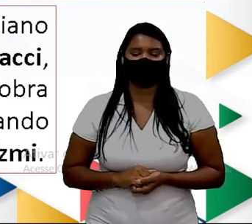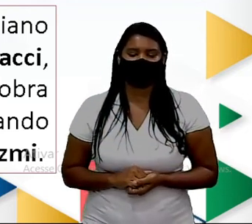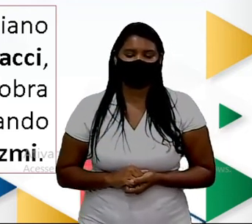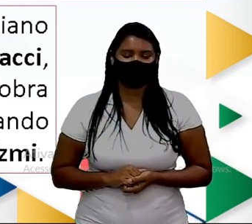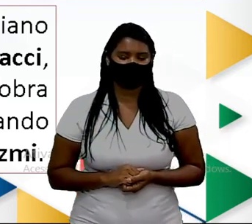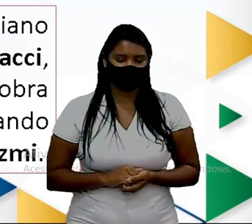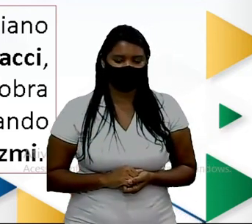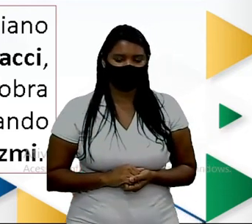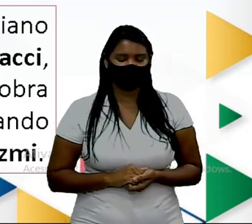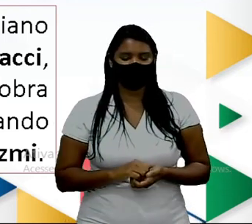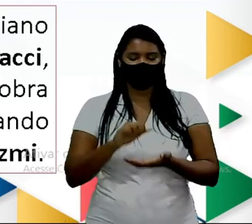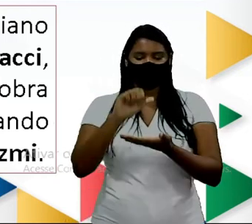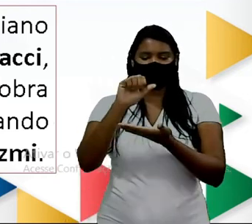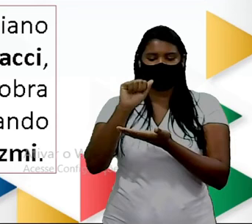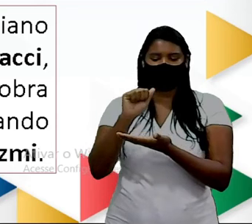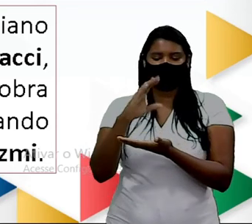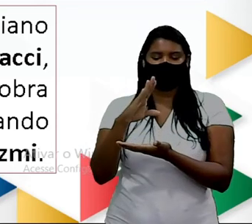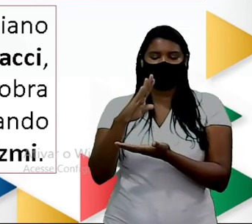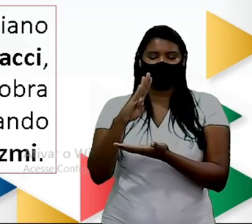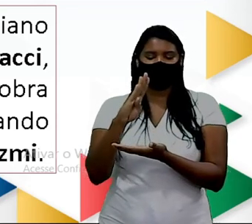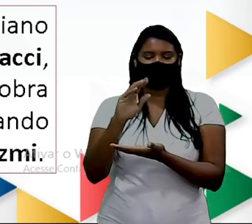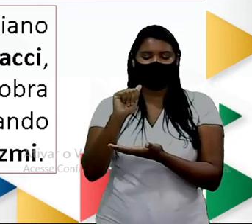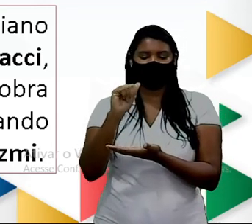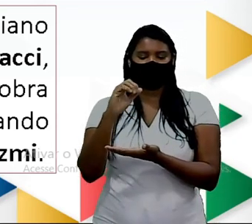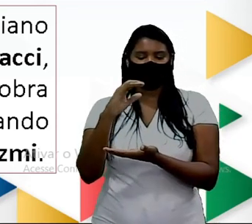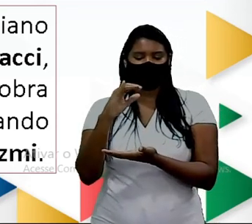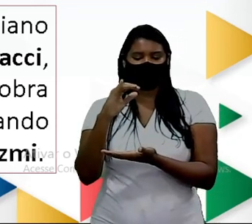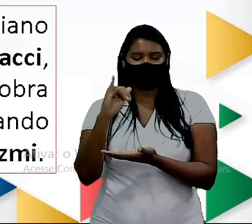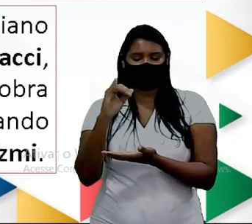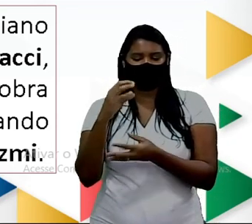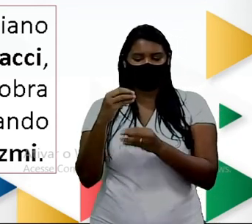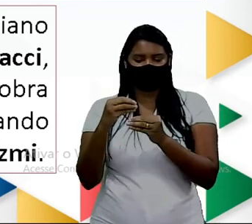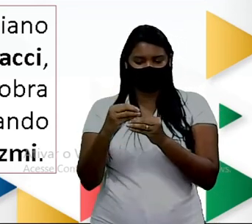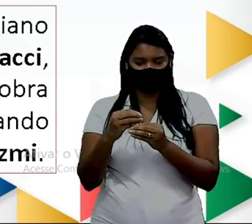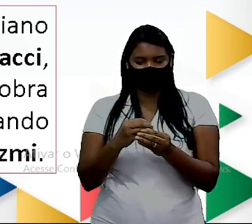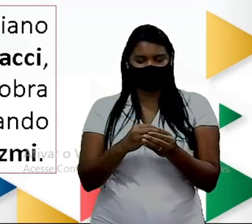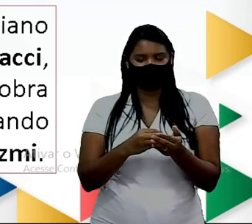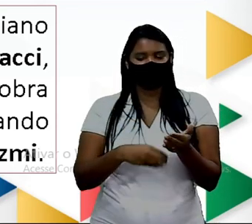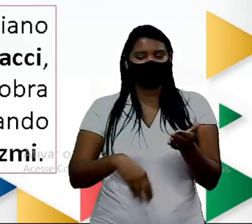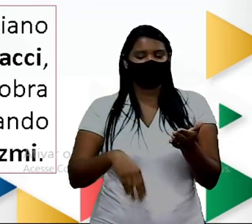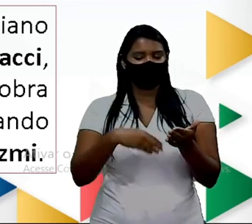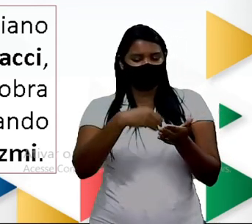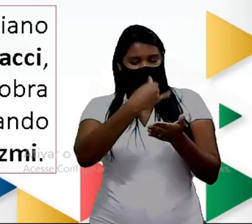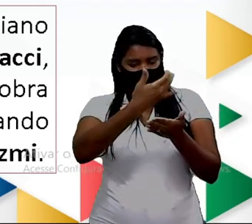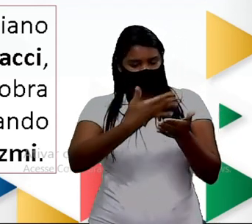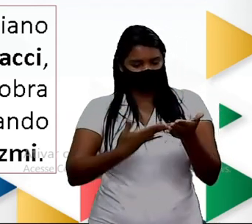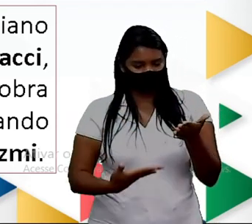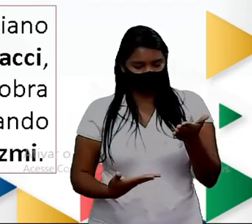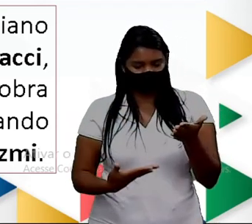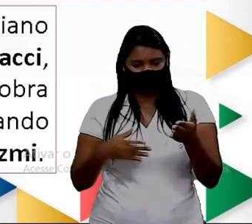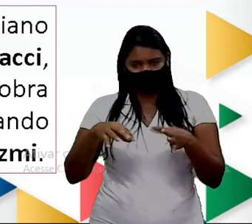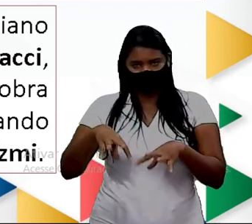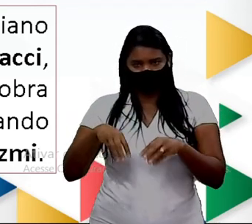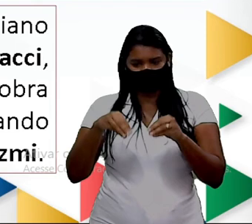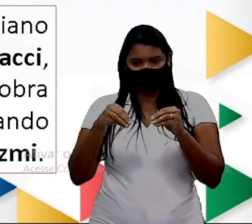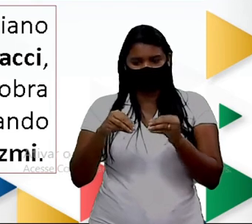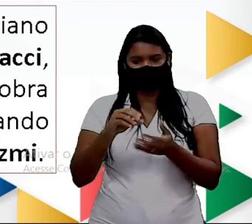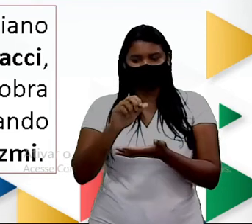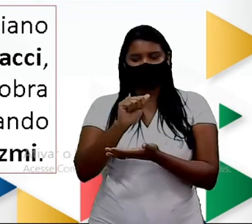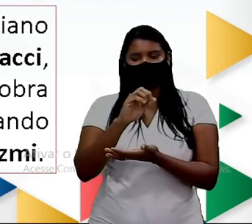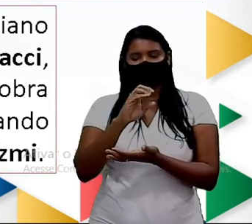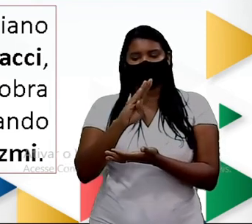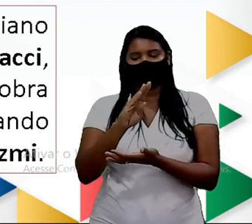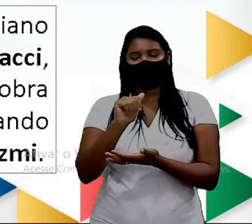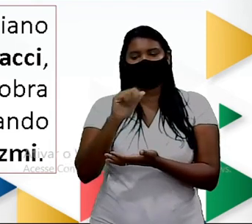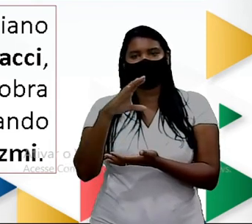seja, ábaco era um instrumento, tá? Para medir, ok? Nas tábuas de areia, que você conhece o ábaco com aquela ferramentazinha